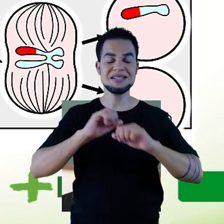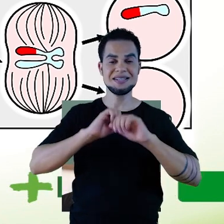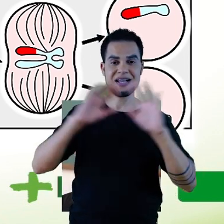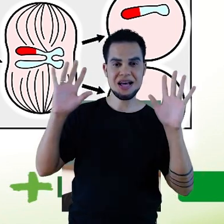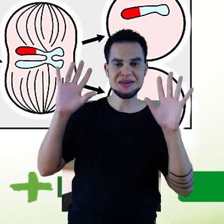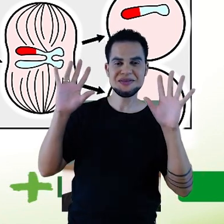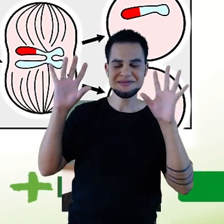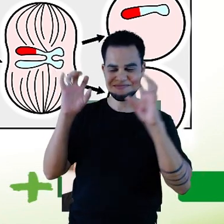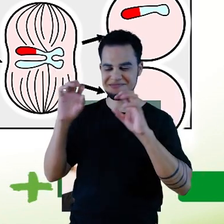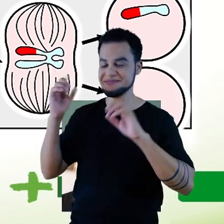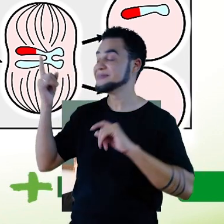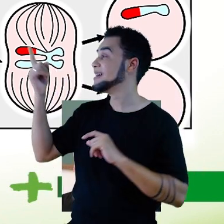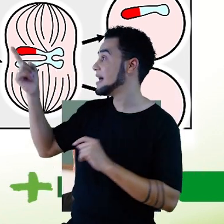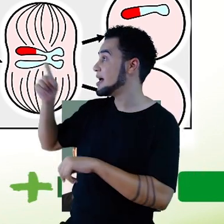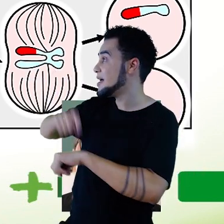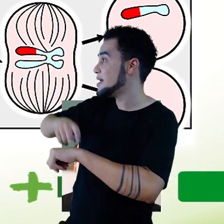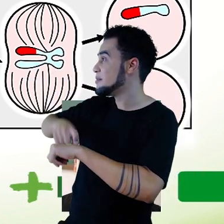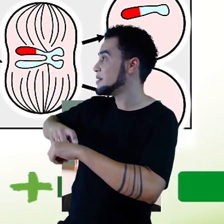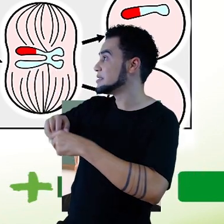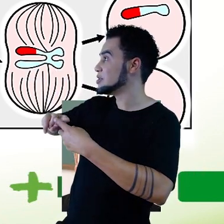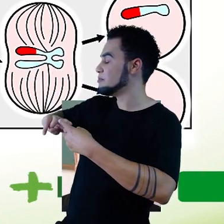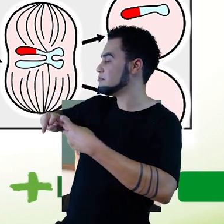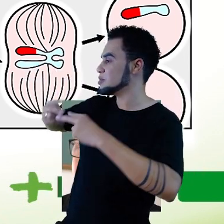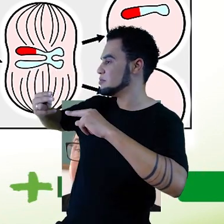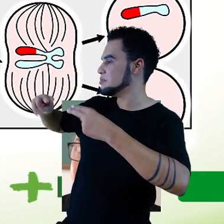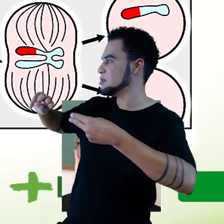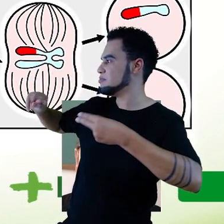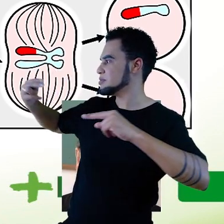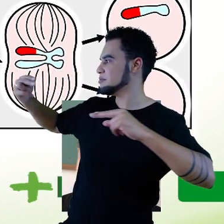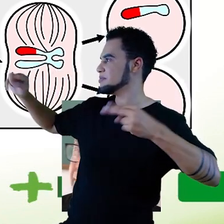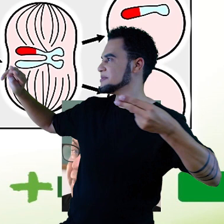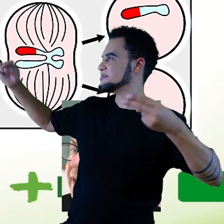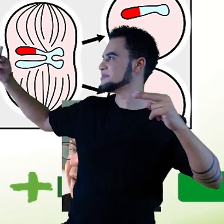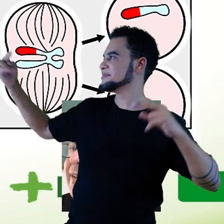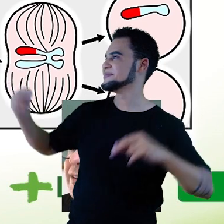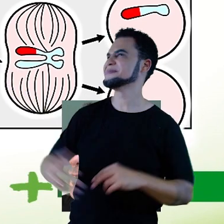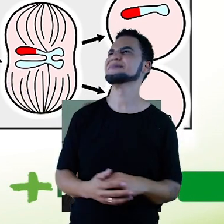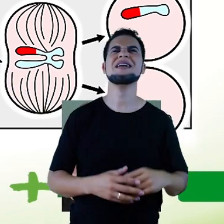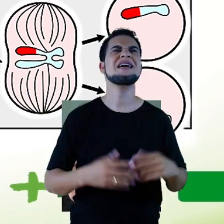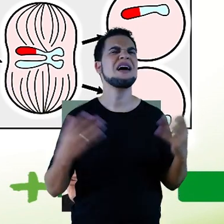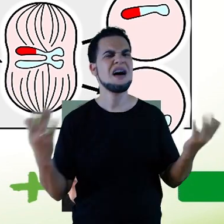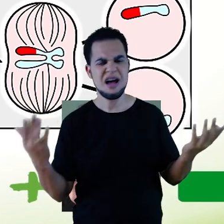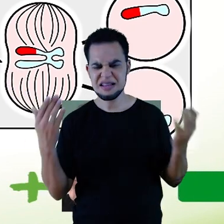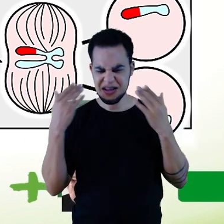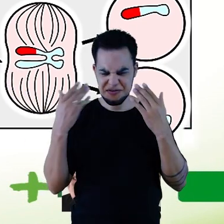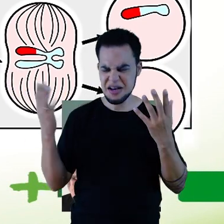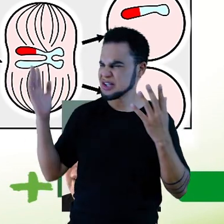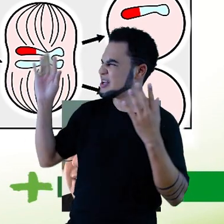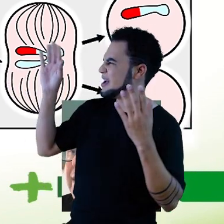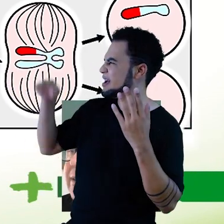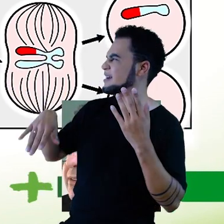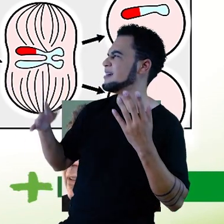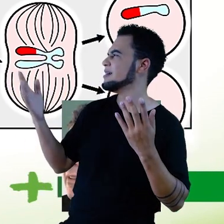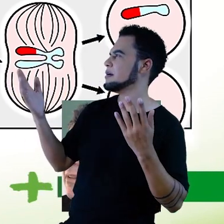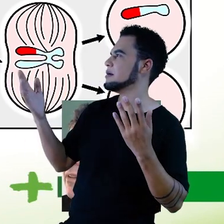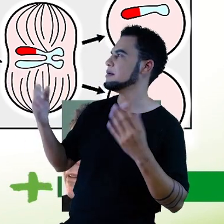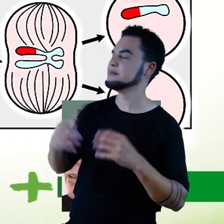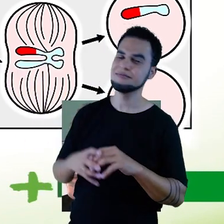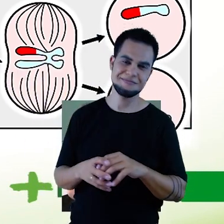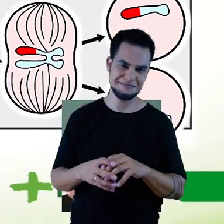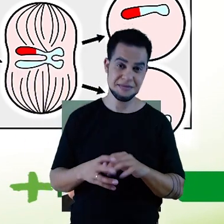ó. Esse momento aqui é um momento de replicação do material genético. Professor, você está na frente, dá